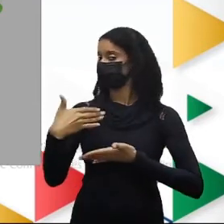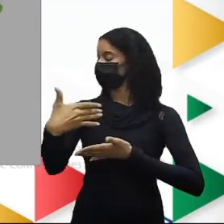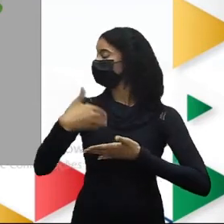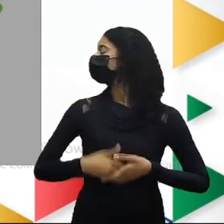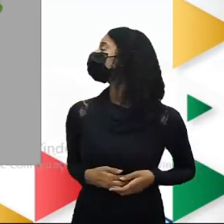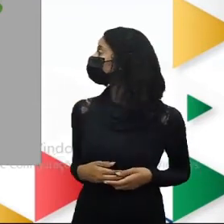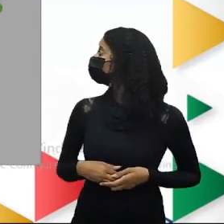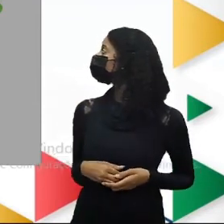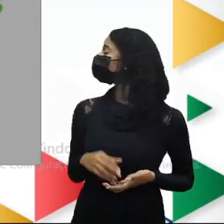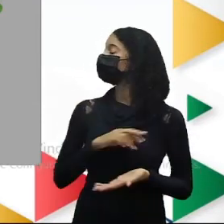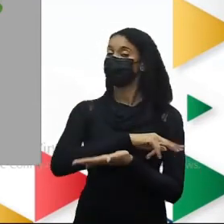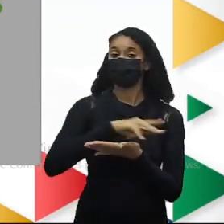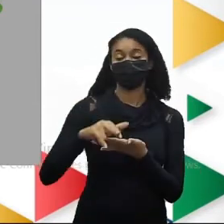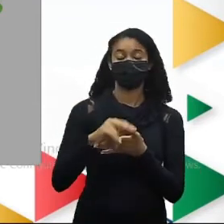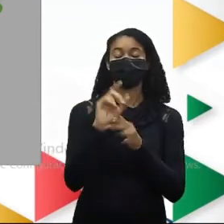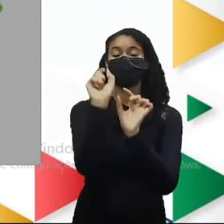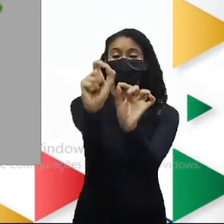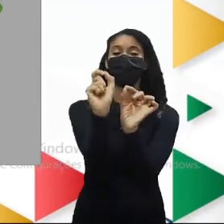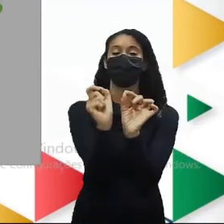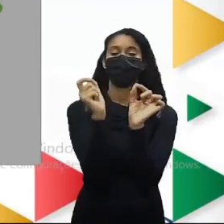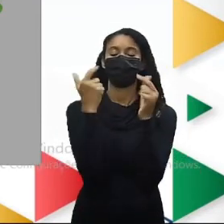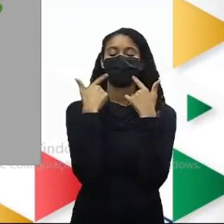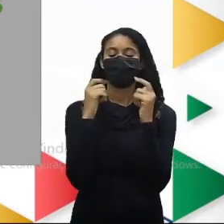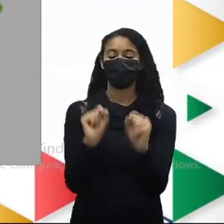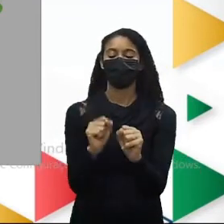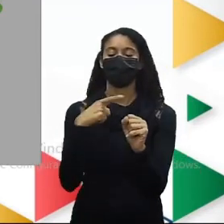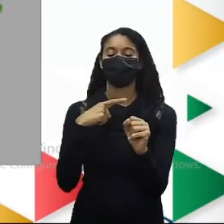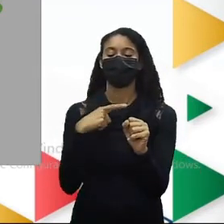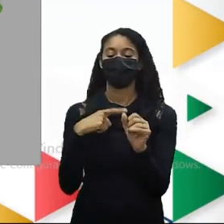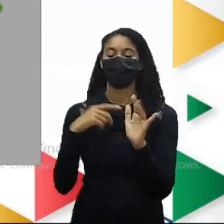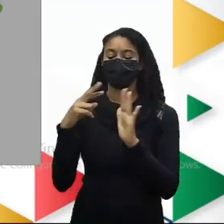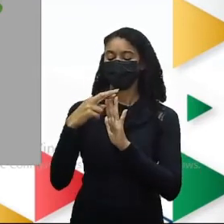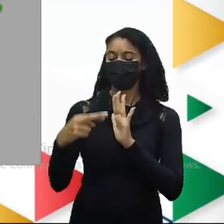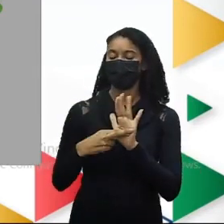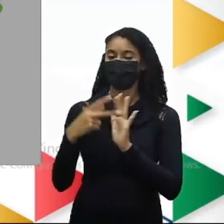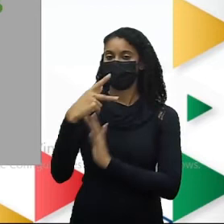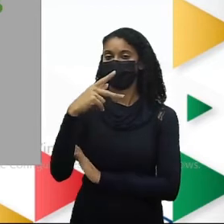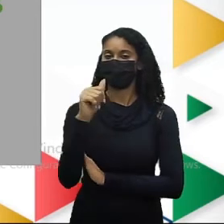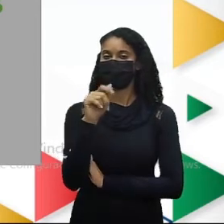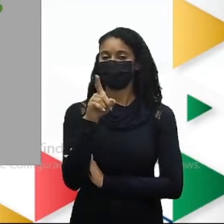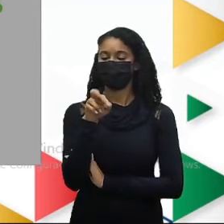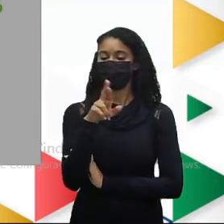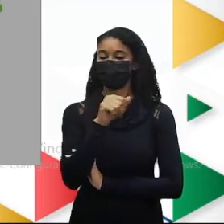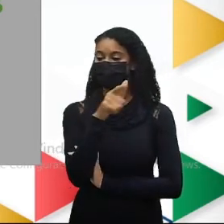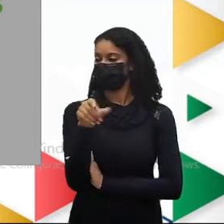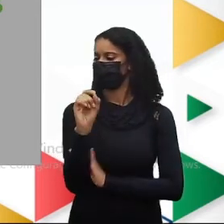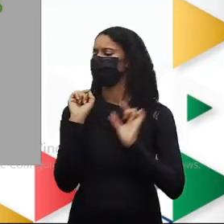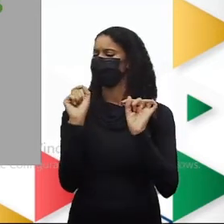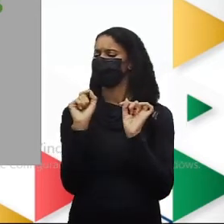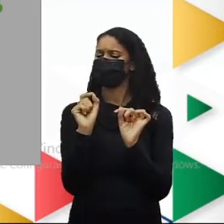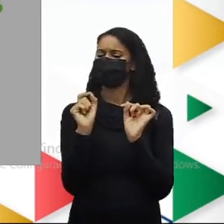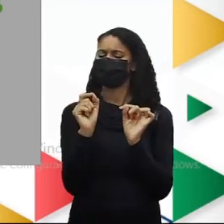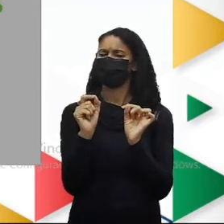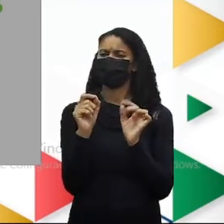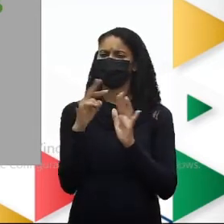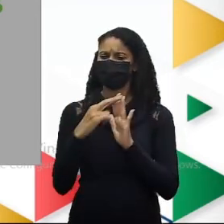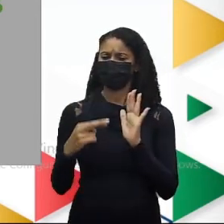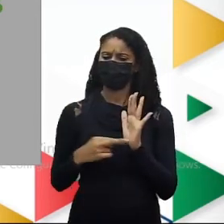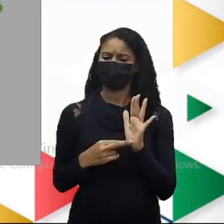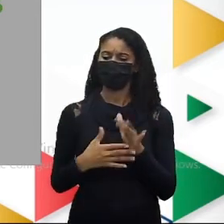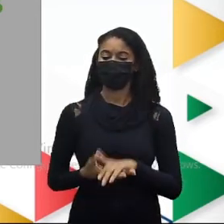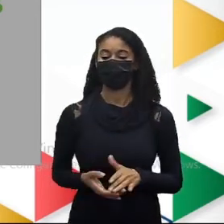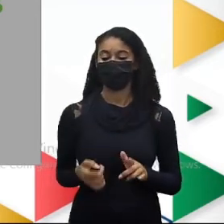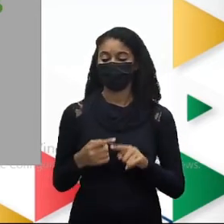variação linguística, nós temos a norma padrão. O que é norma? Mas antes de mostrar, de falarmos um pouco sobre a